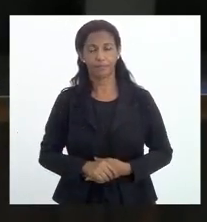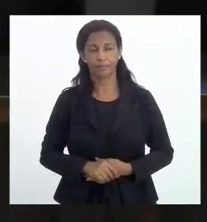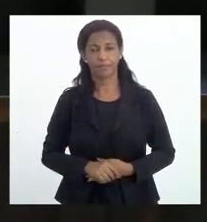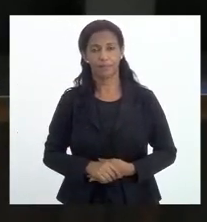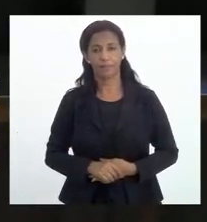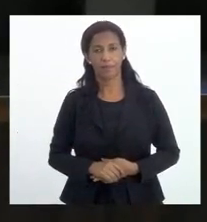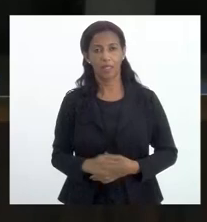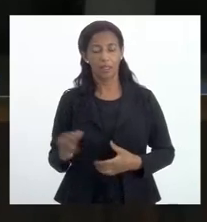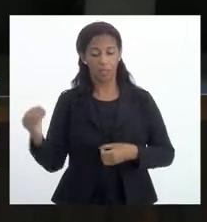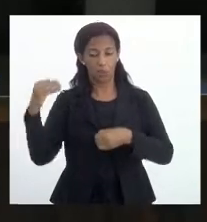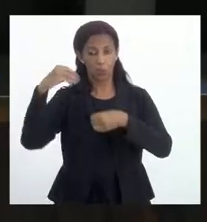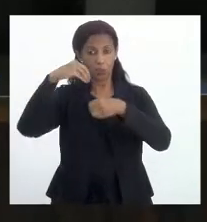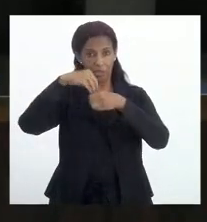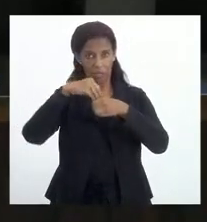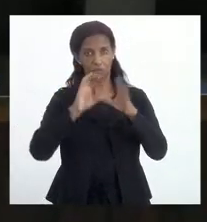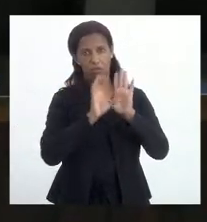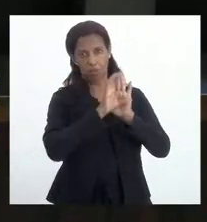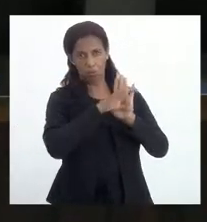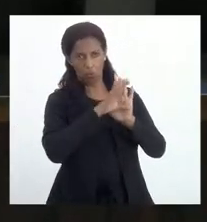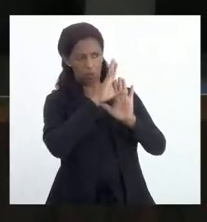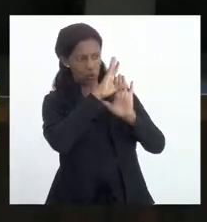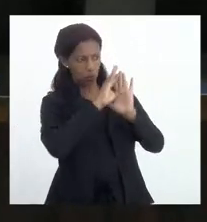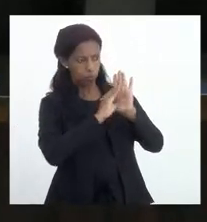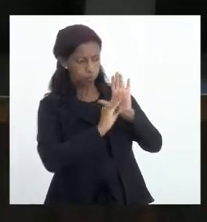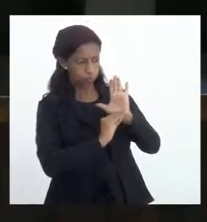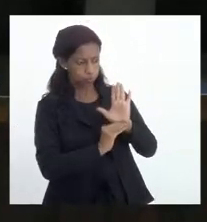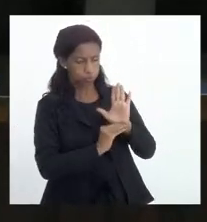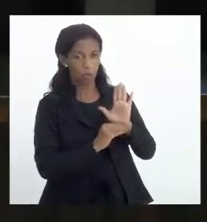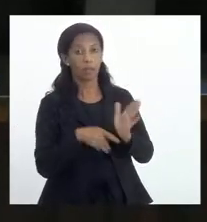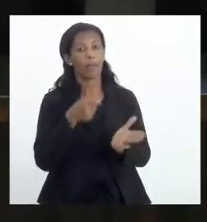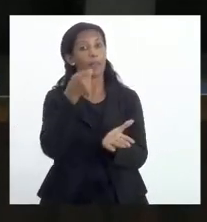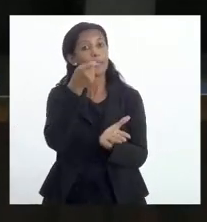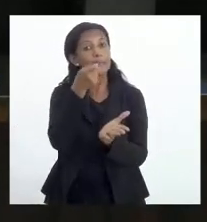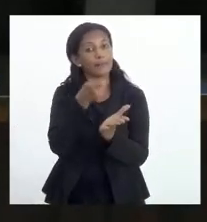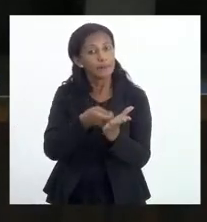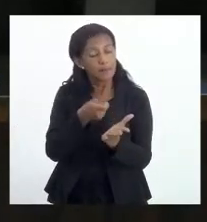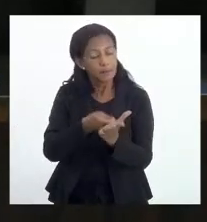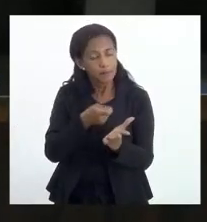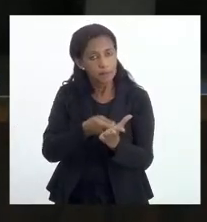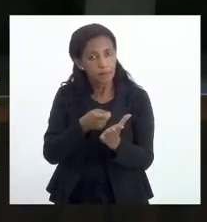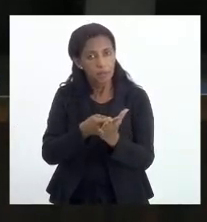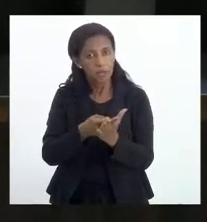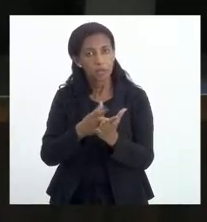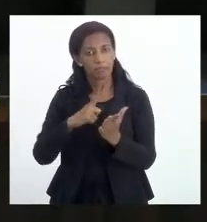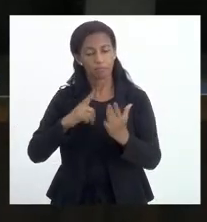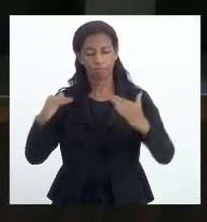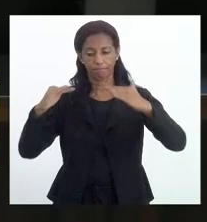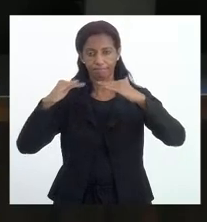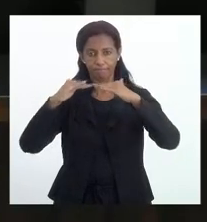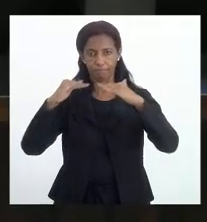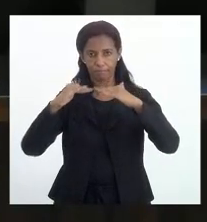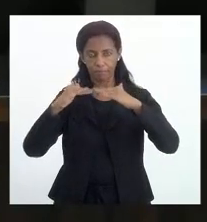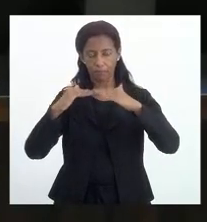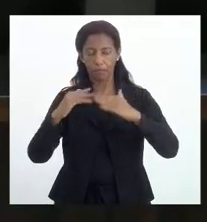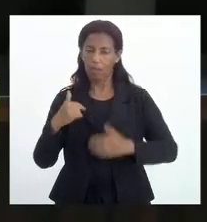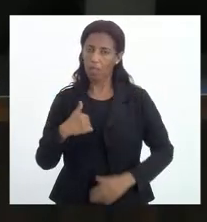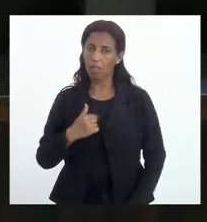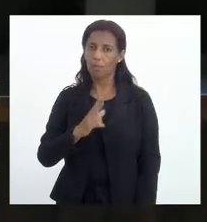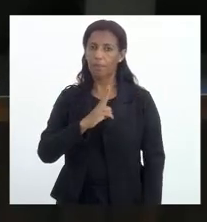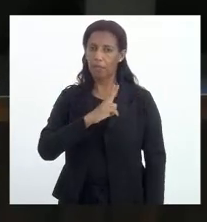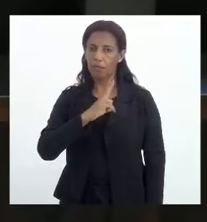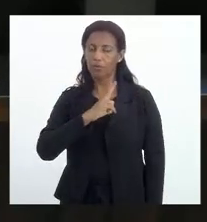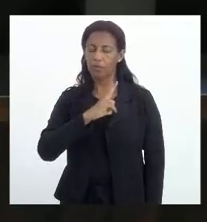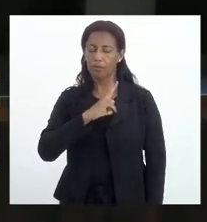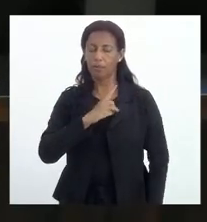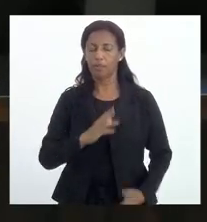Então, é dentro desse conceito que há exigência de a gente ter teto do gasto. Eu, particularmente,